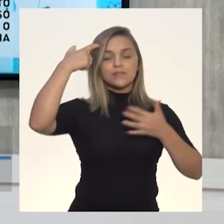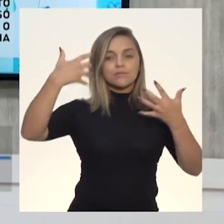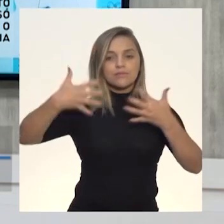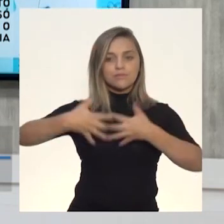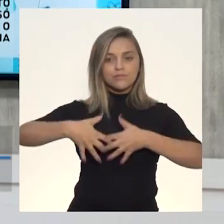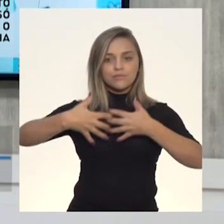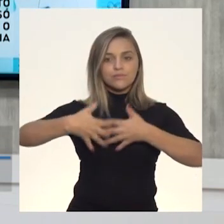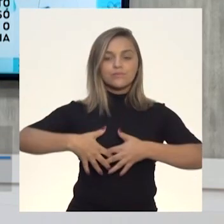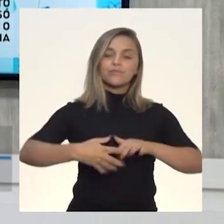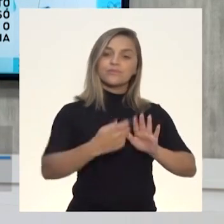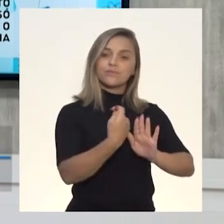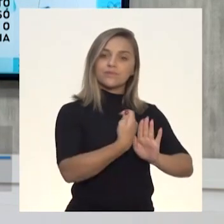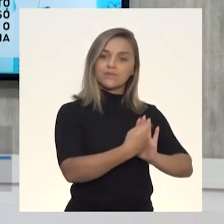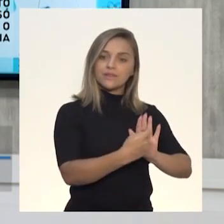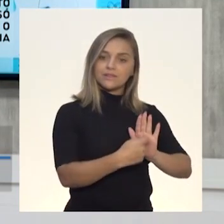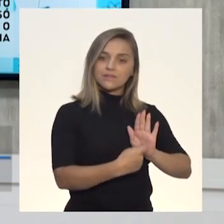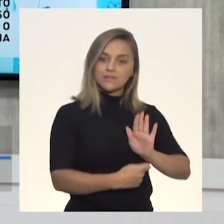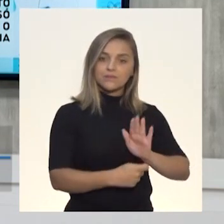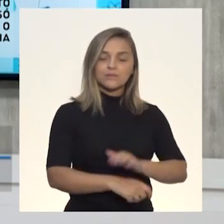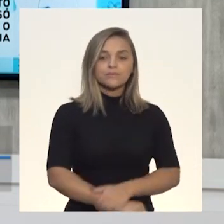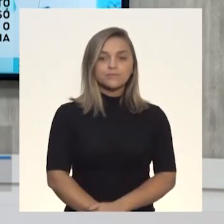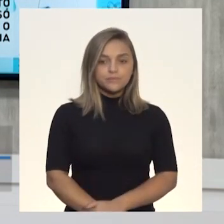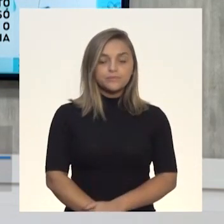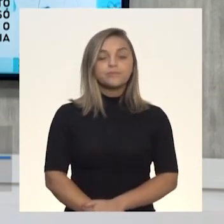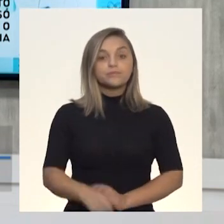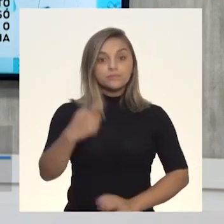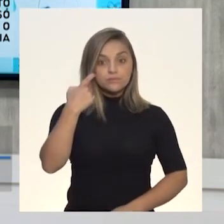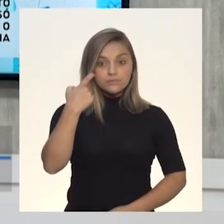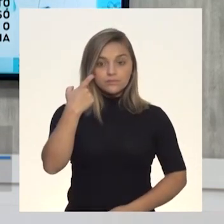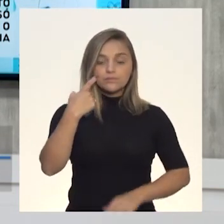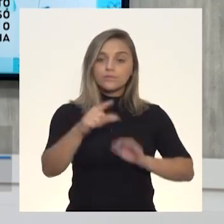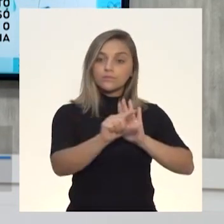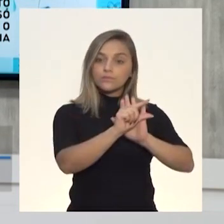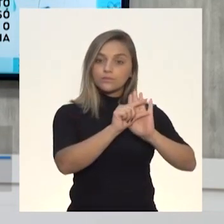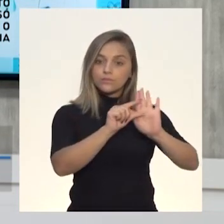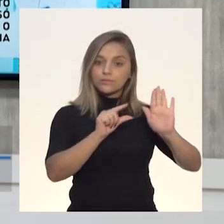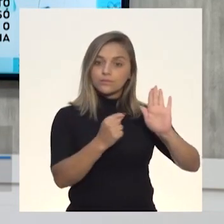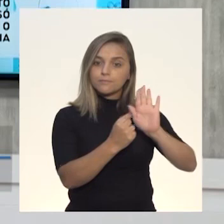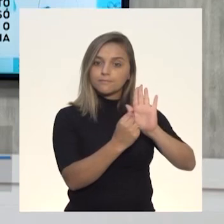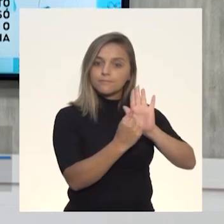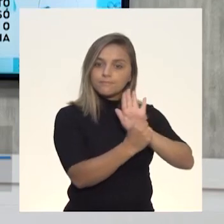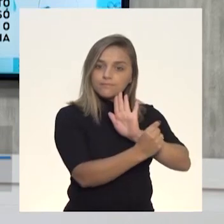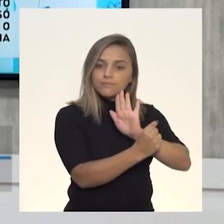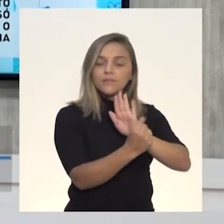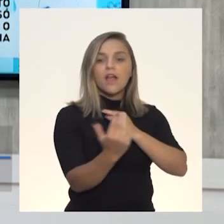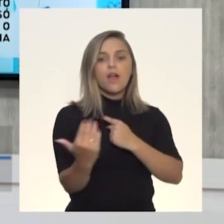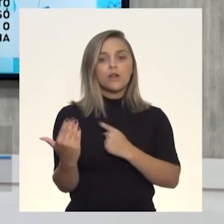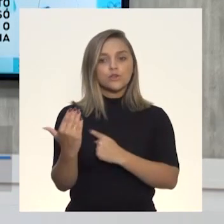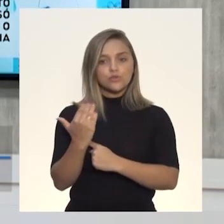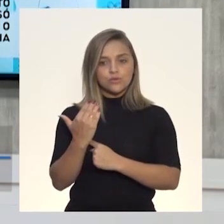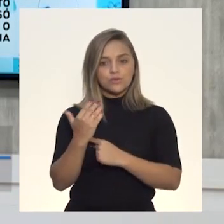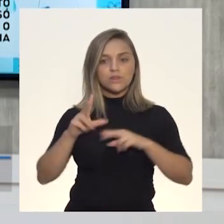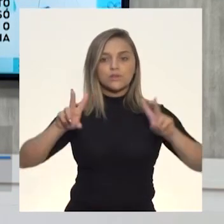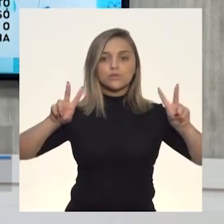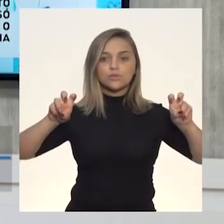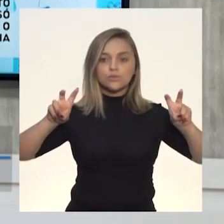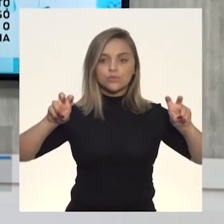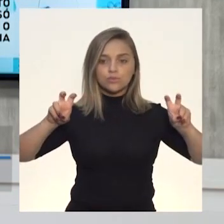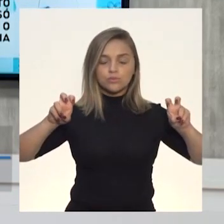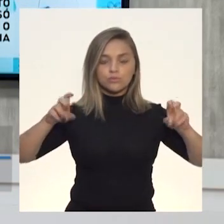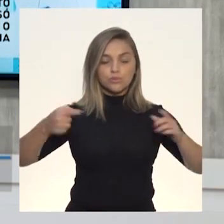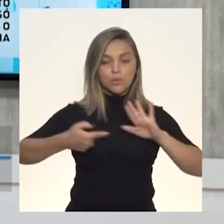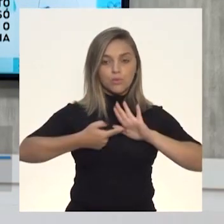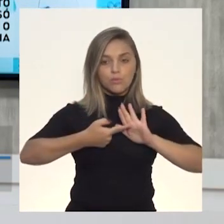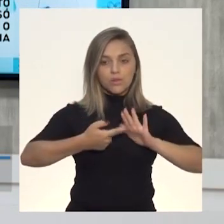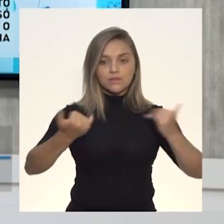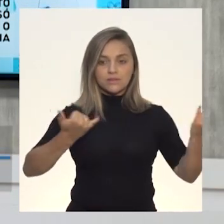Tá entendendo como é ler texto de apoio? É grifar o que é que pode me ajudar em relação a isso. Ele traz uma informação que pode